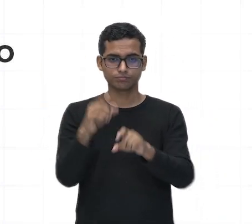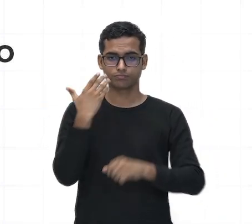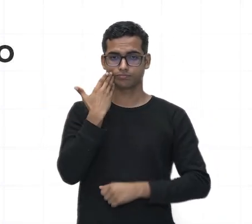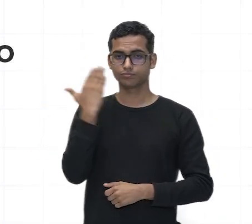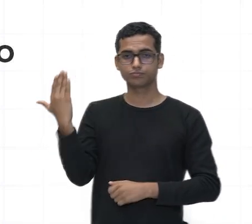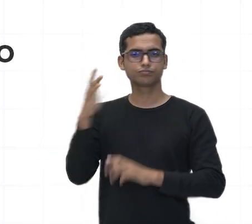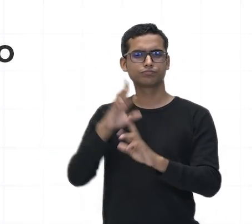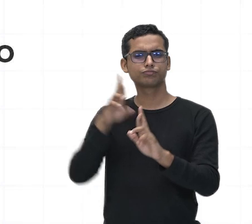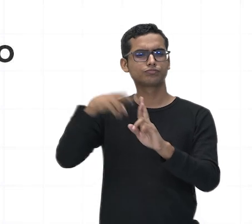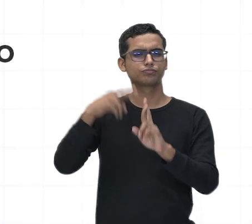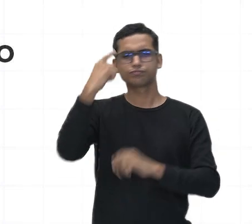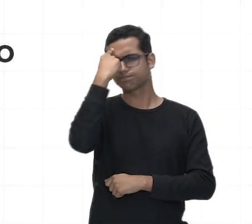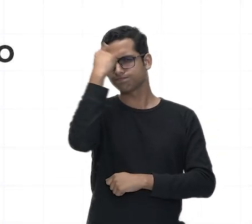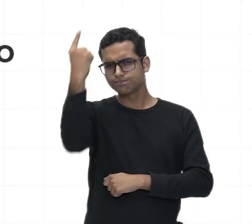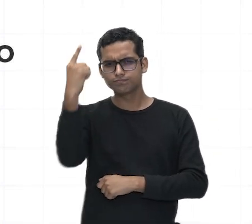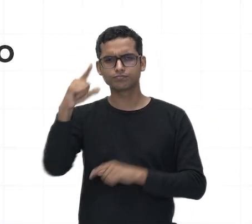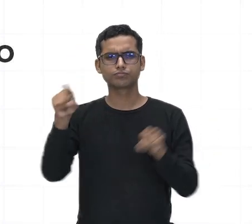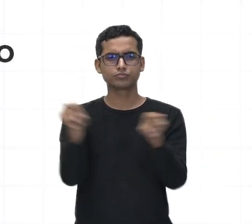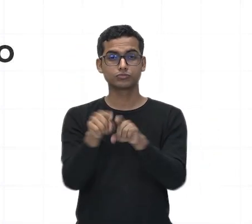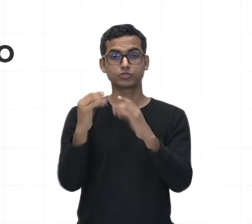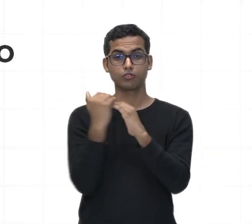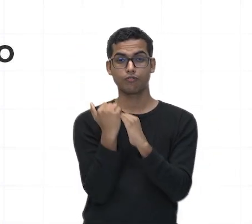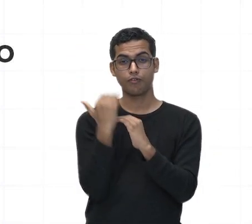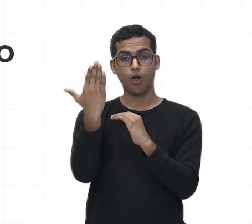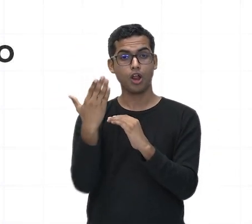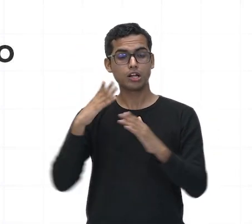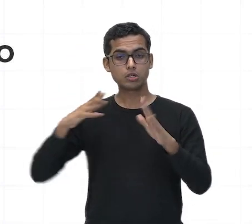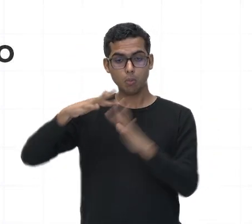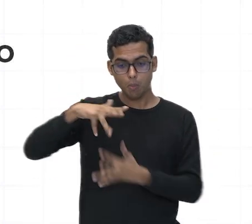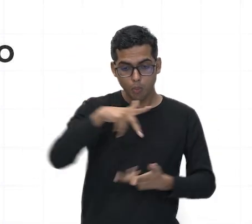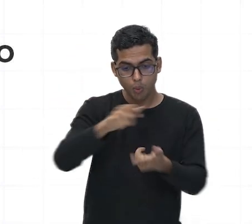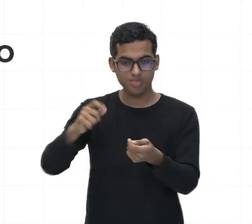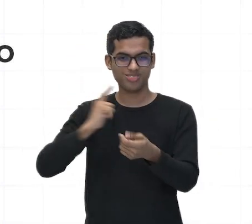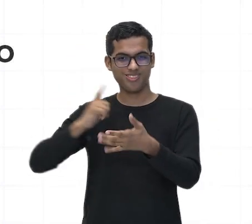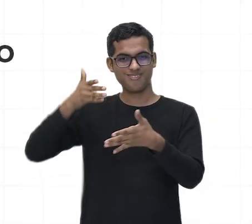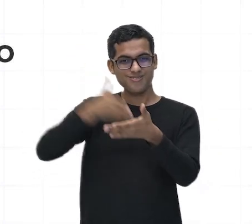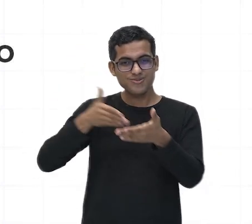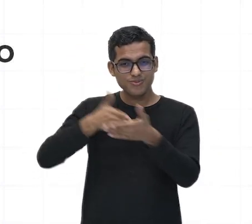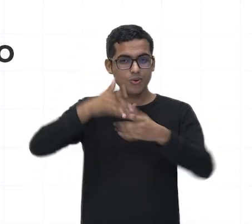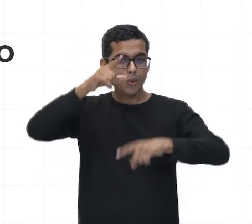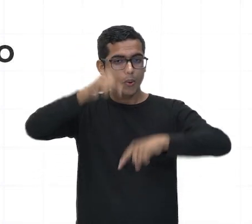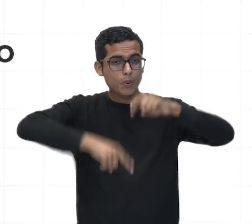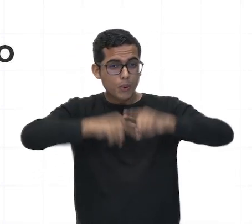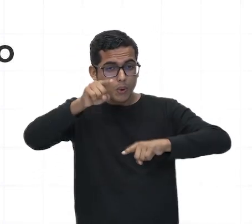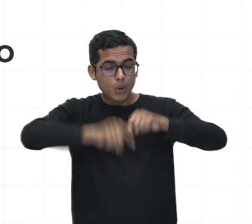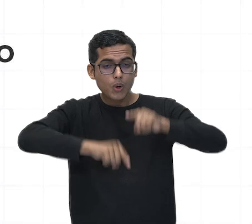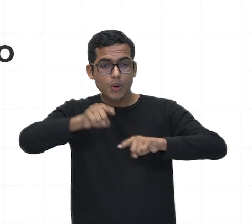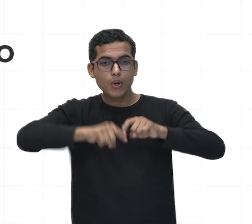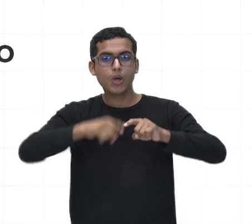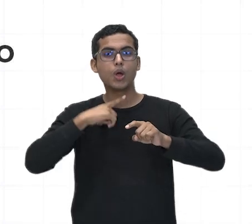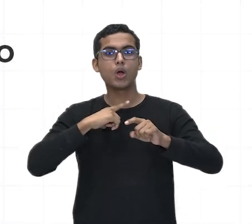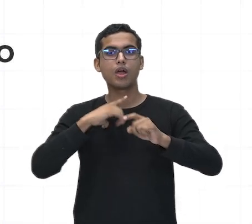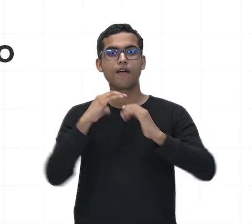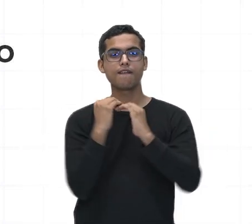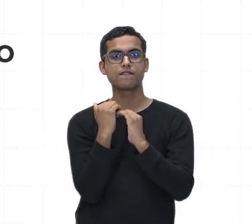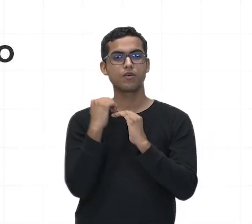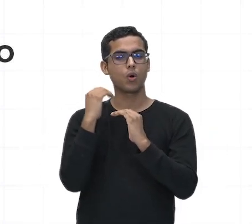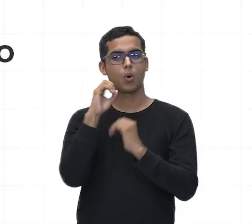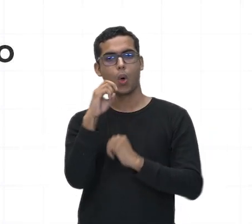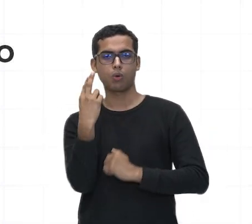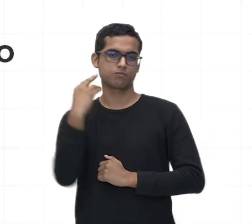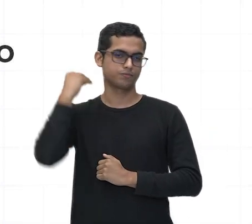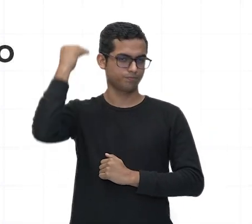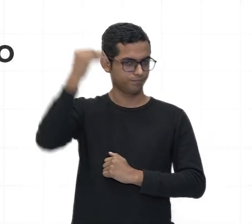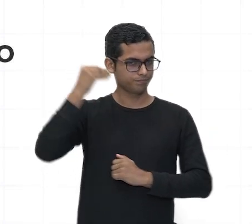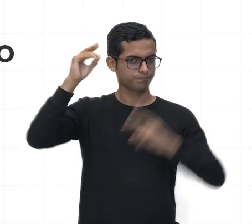transcendência, ela refere-se à ideia de que algo está